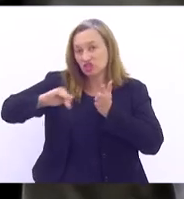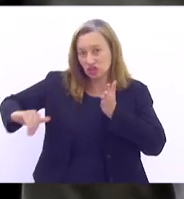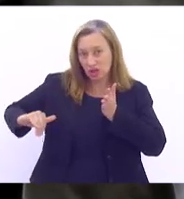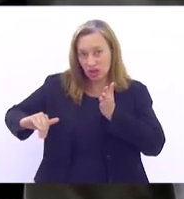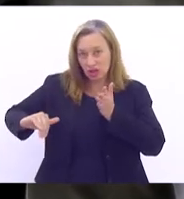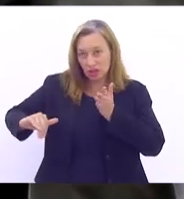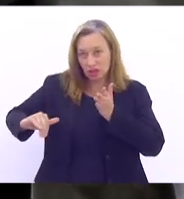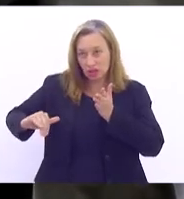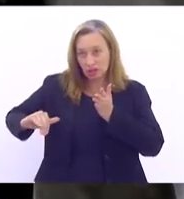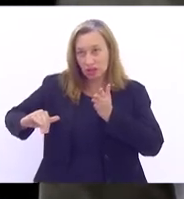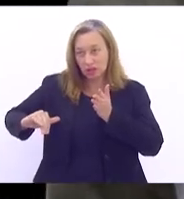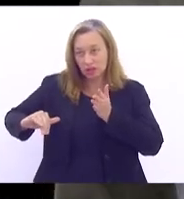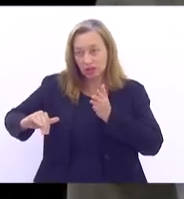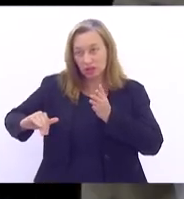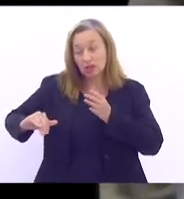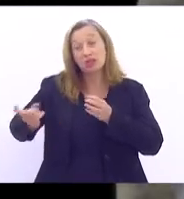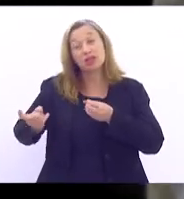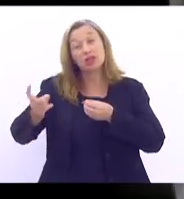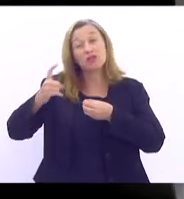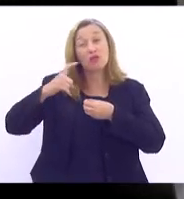e devolver com...